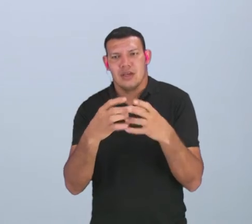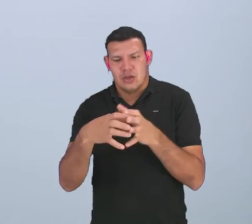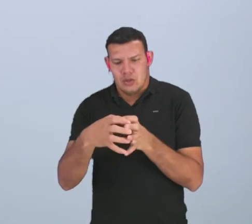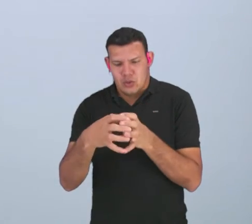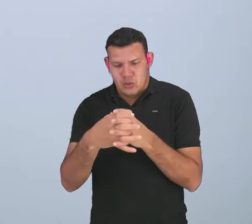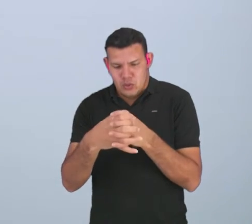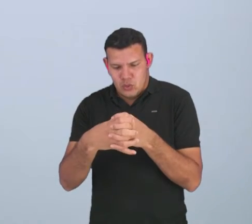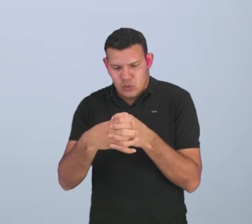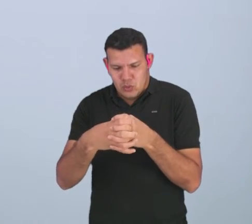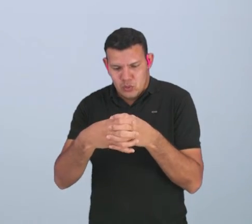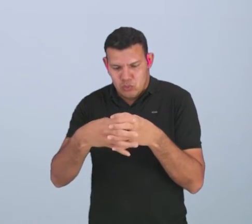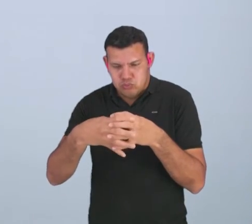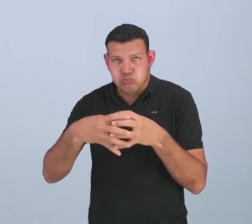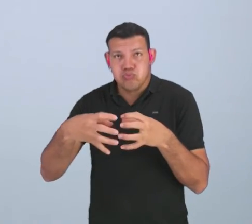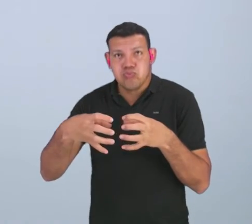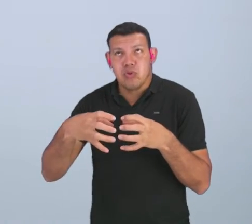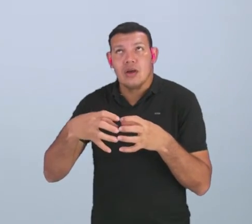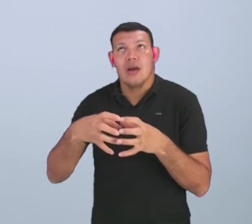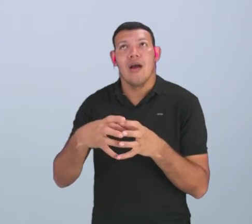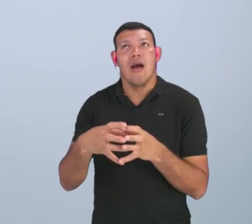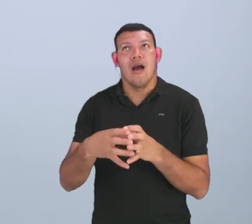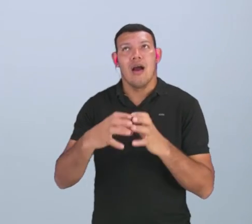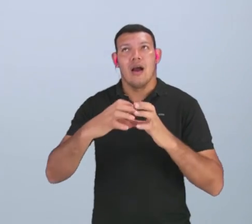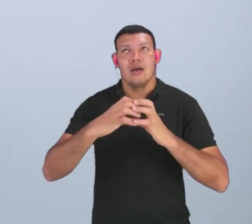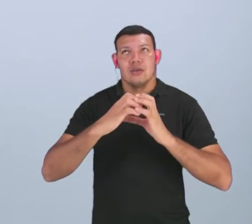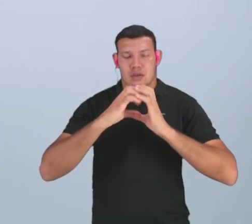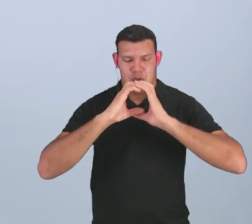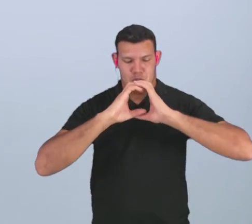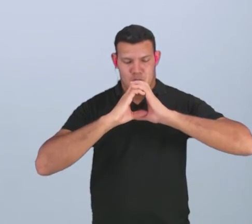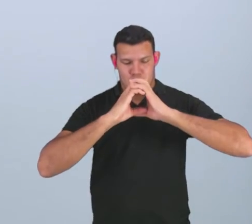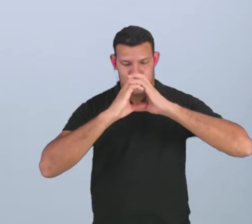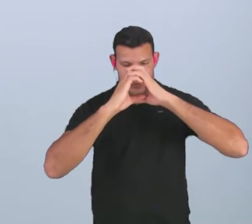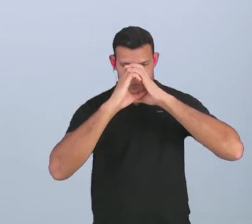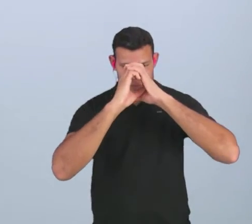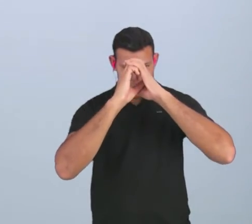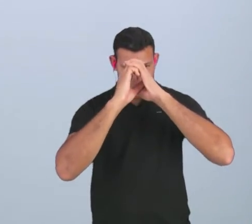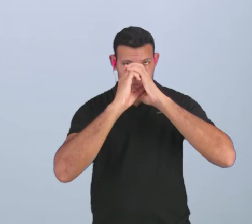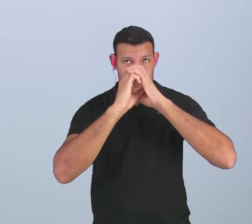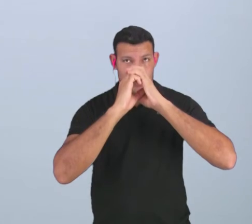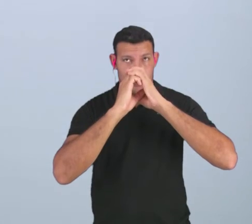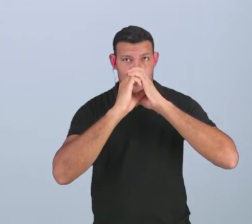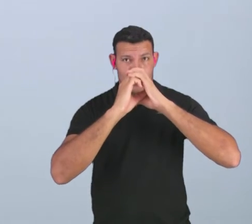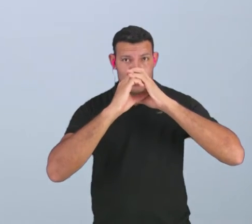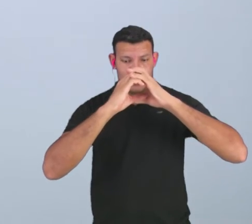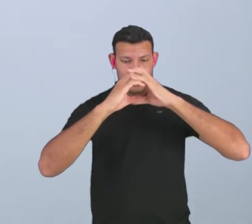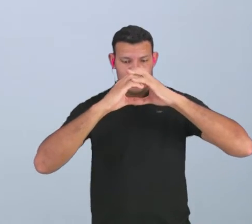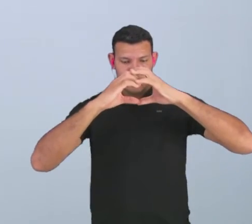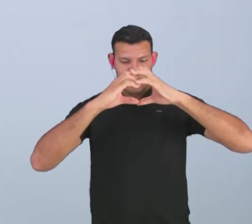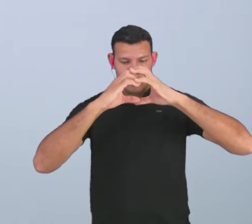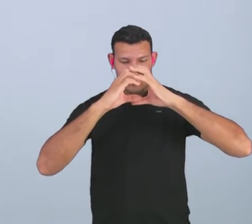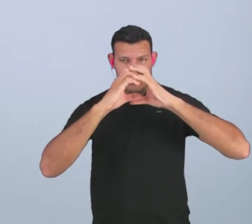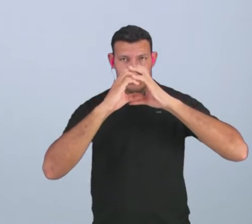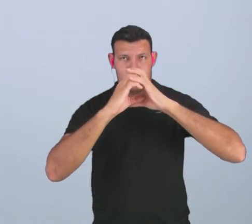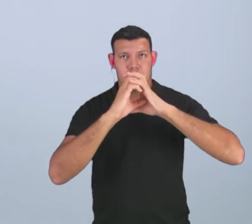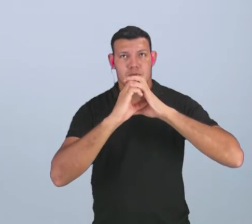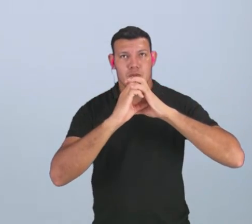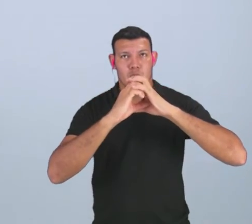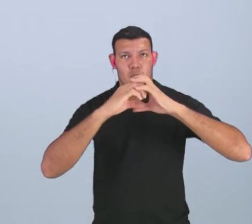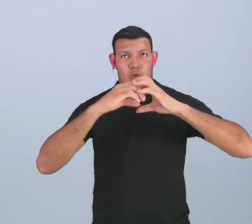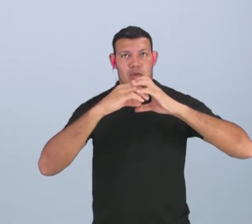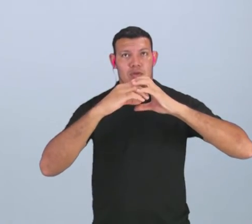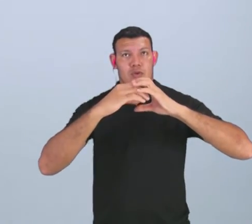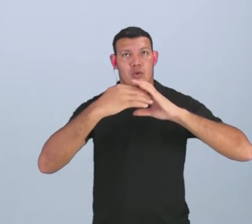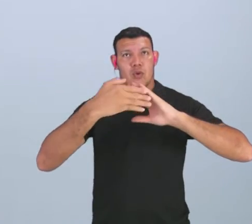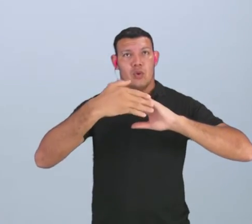o volume, internamente, o próprio peixe, ele desloca fluido. E como ele desloca fluido, ele vai subir, ou seja,